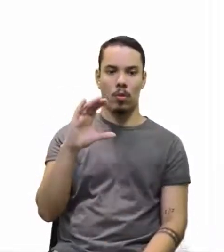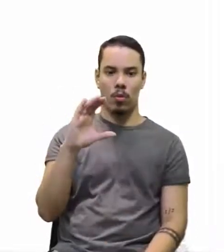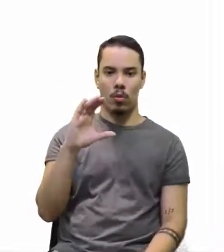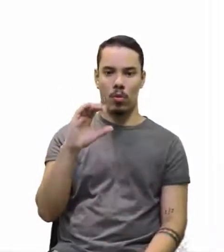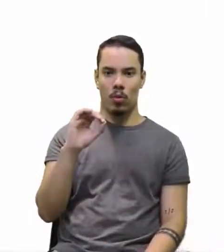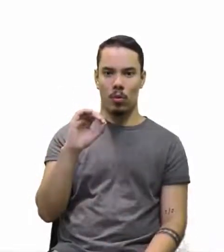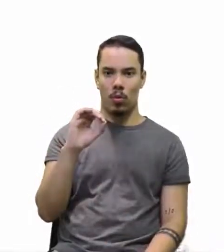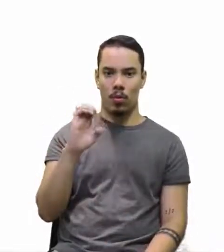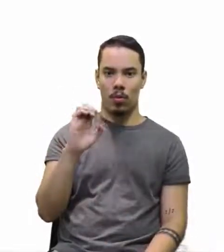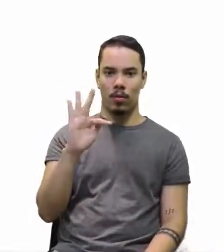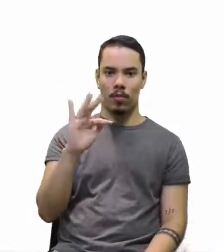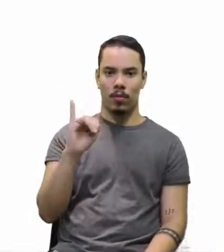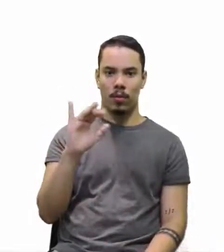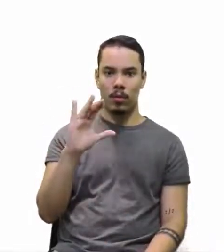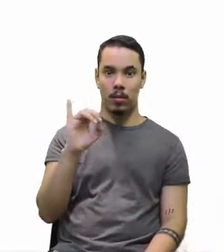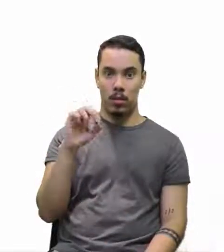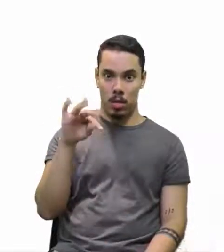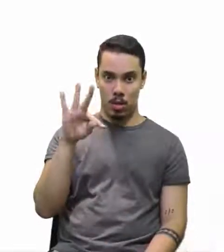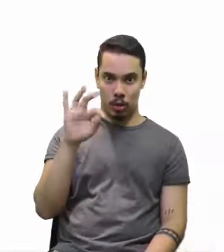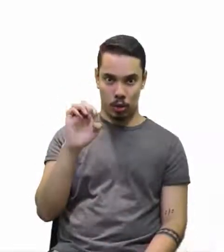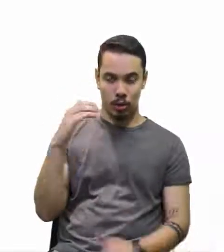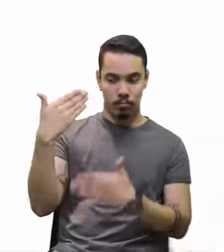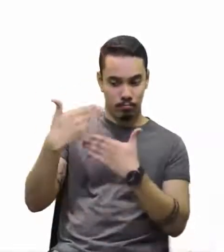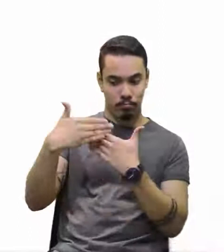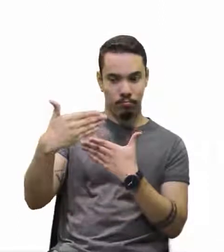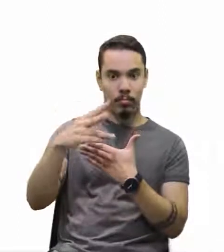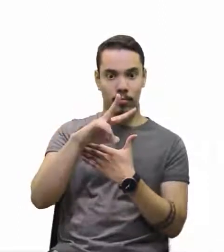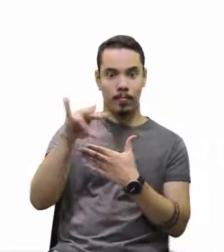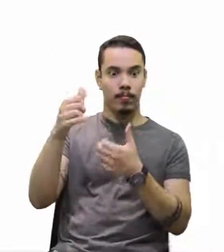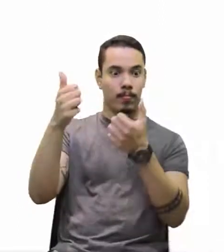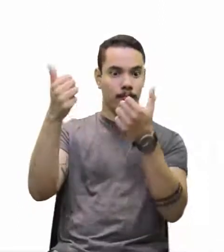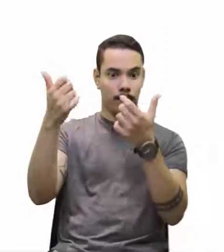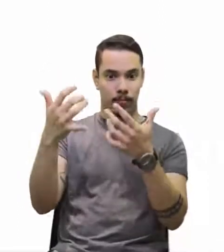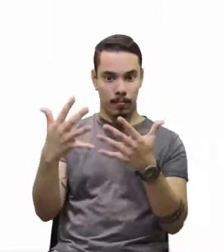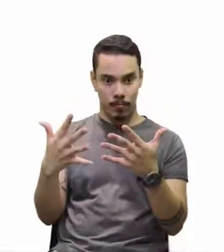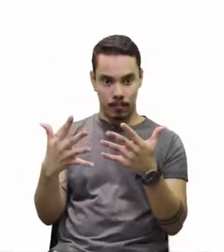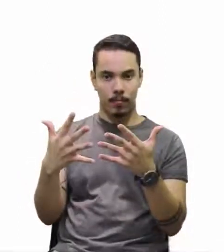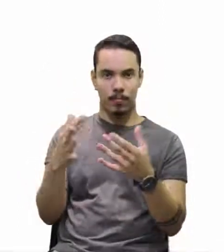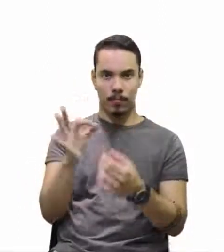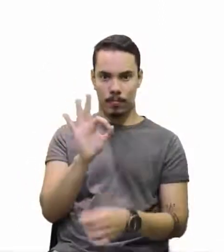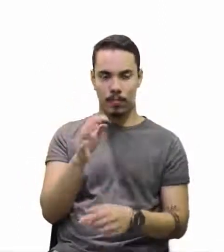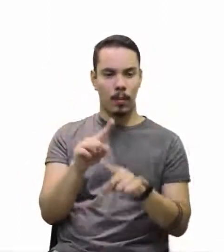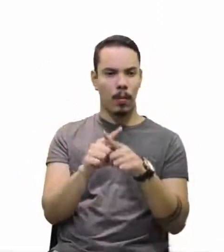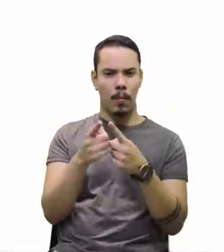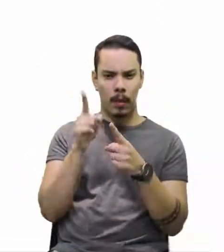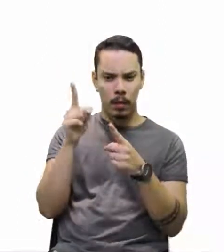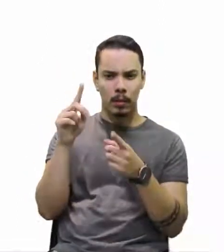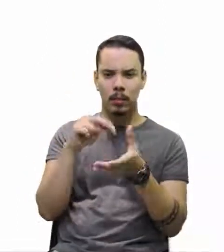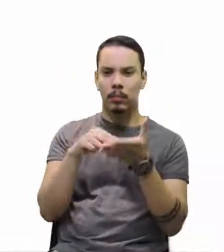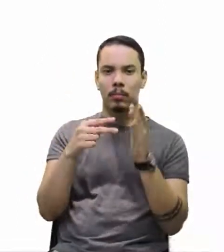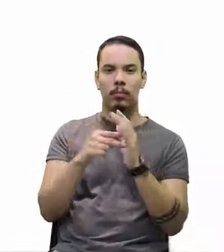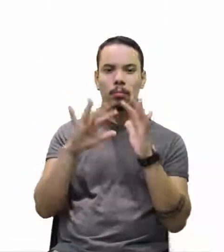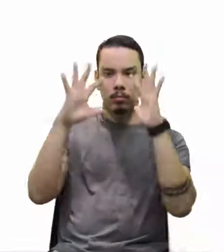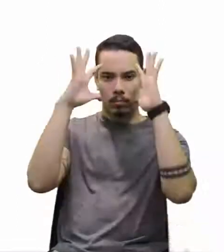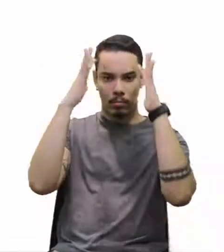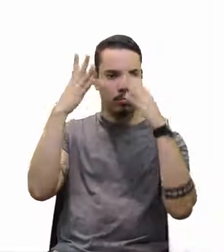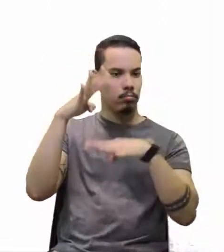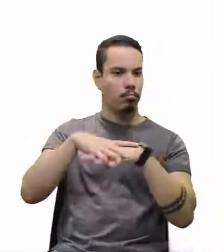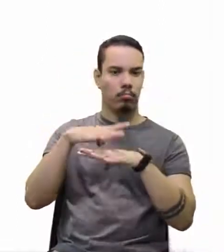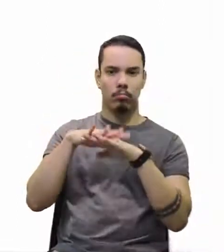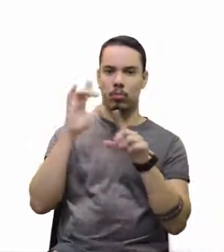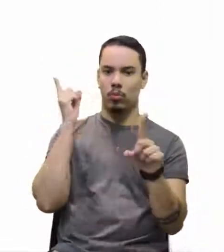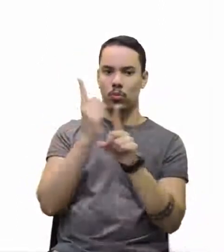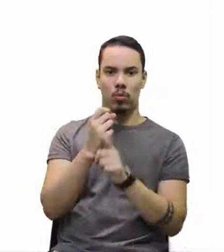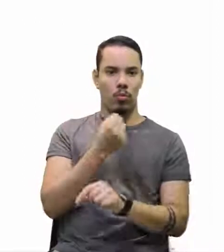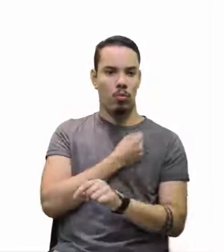Vocês vão trabalhar isso melhor mais tarde, não precisa preocupar que está no ensino médio. Mas isso aí, só resolver a matemática e achar um número.